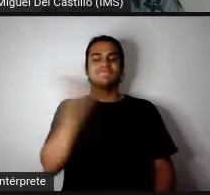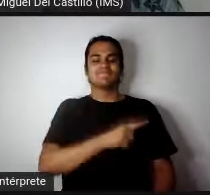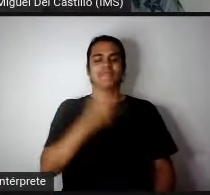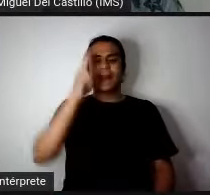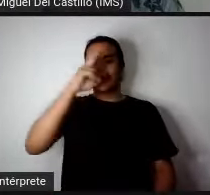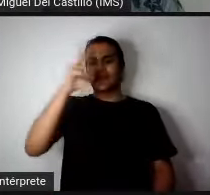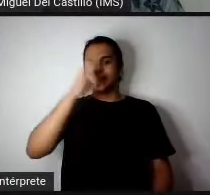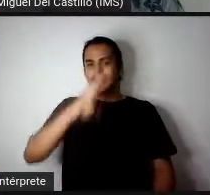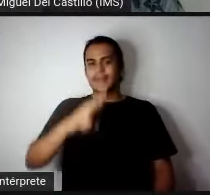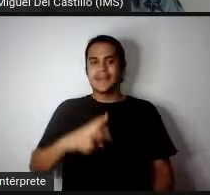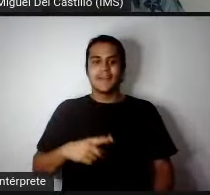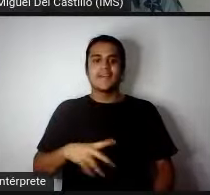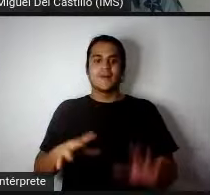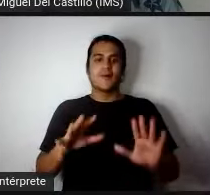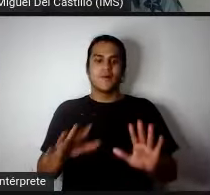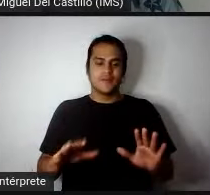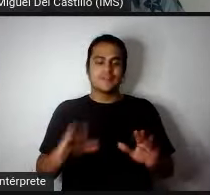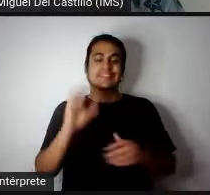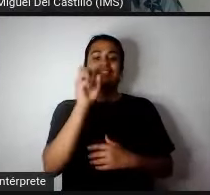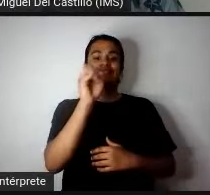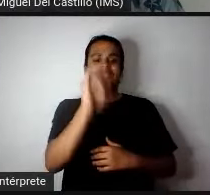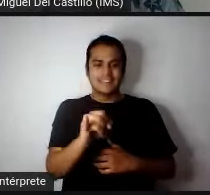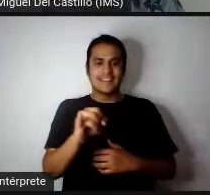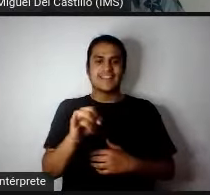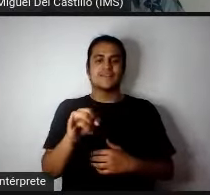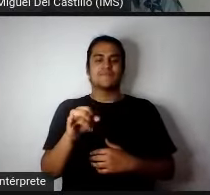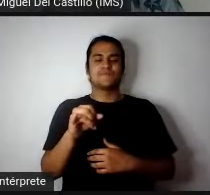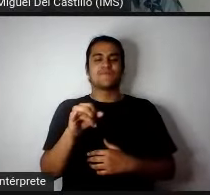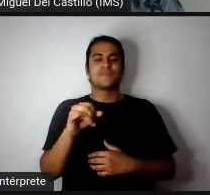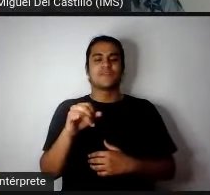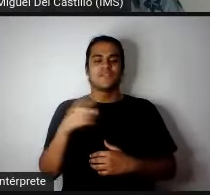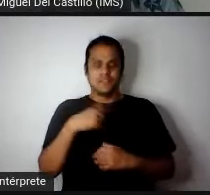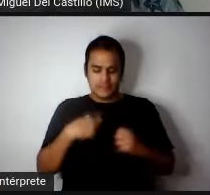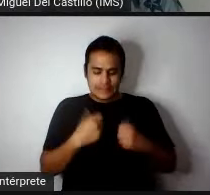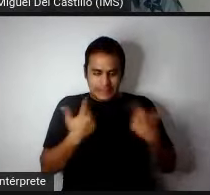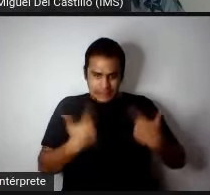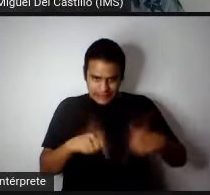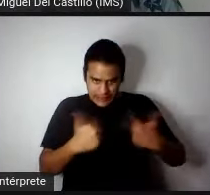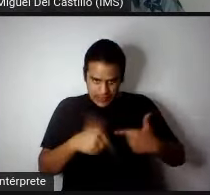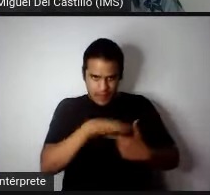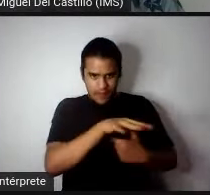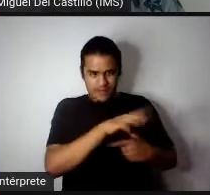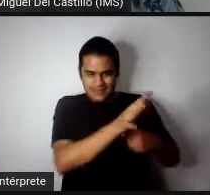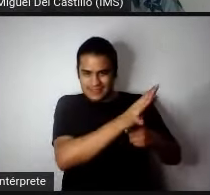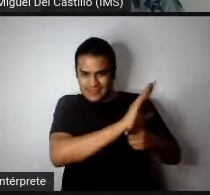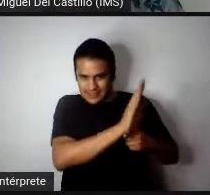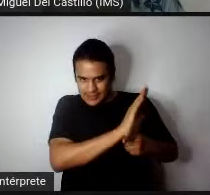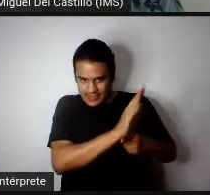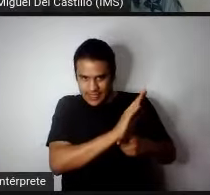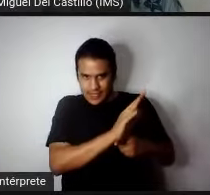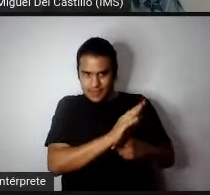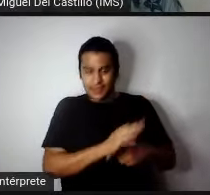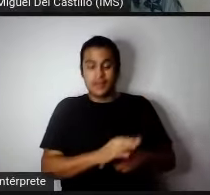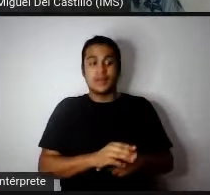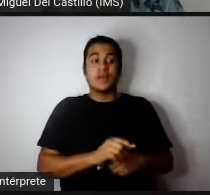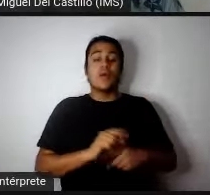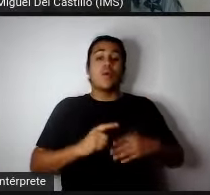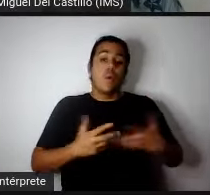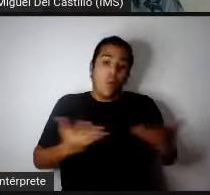negócio. Negócio assim, quando você trabalha com cinema, e cinema hoje em